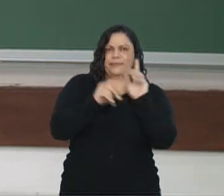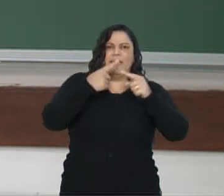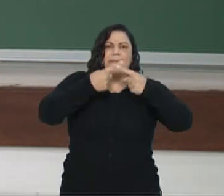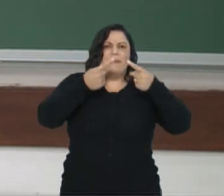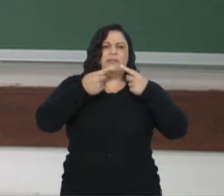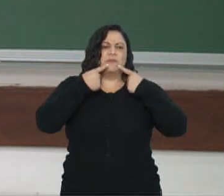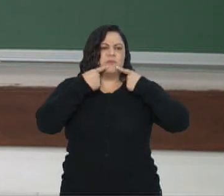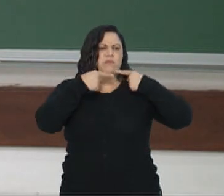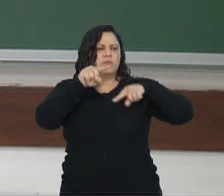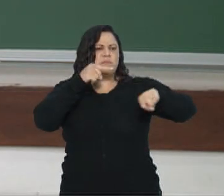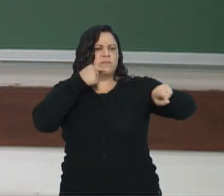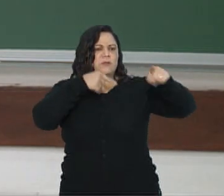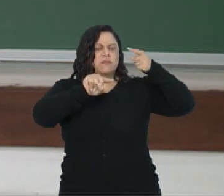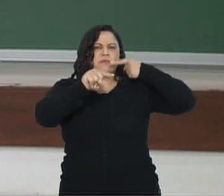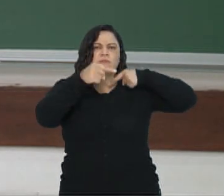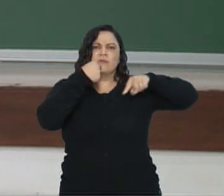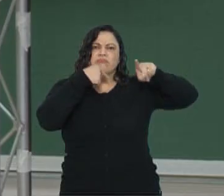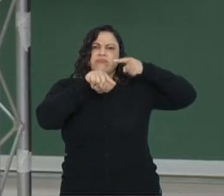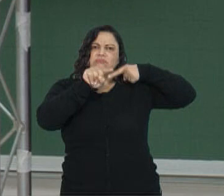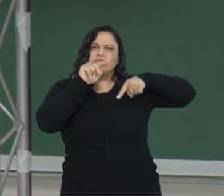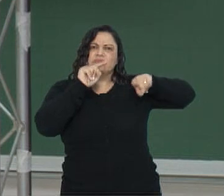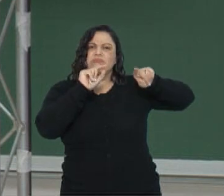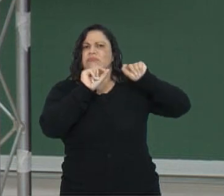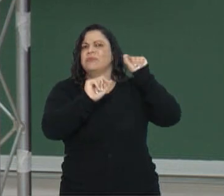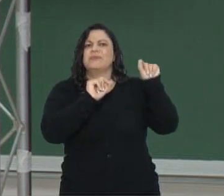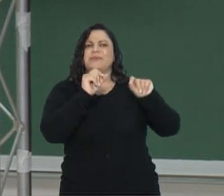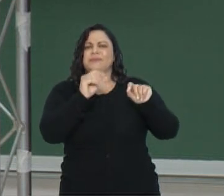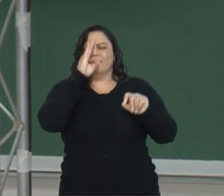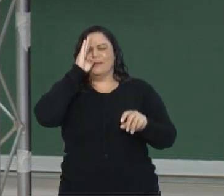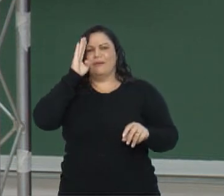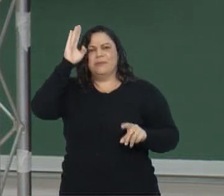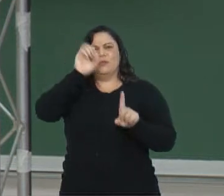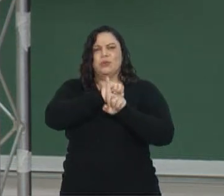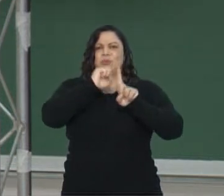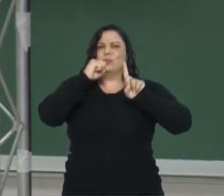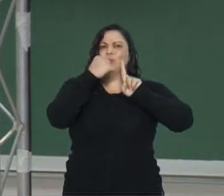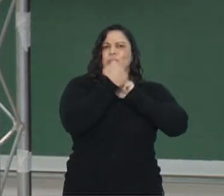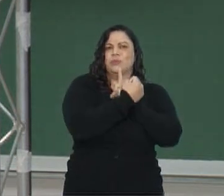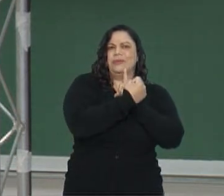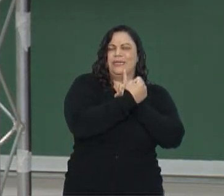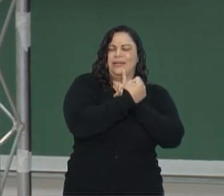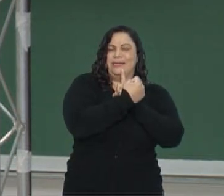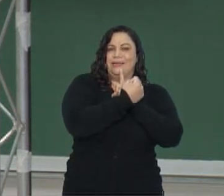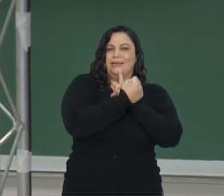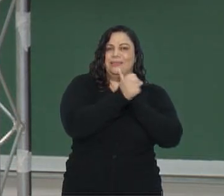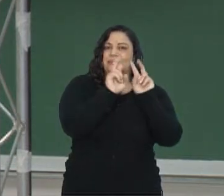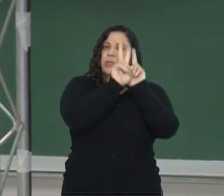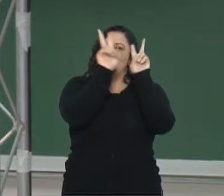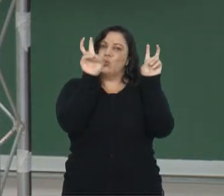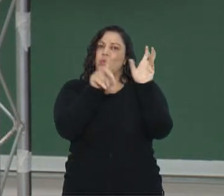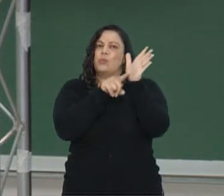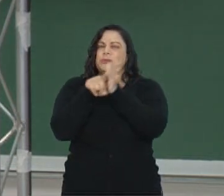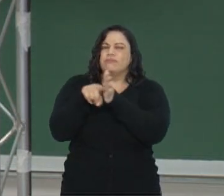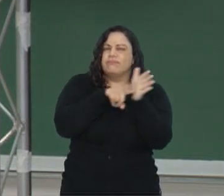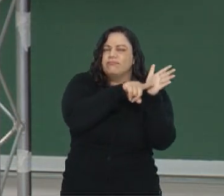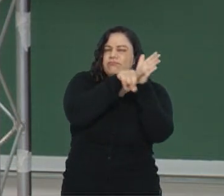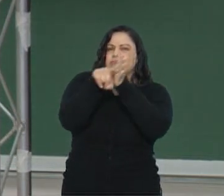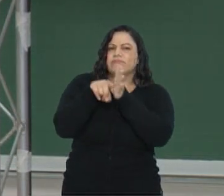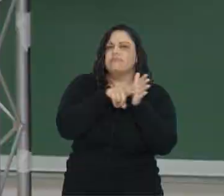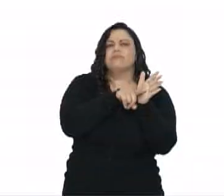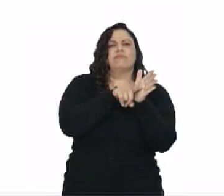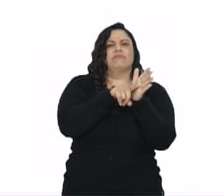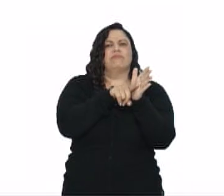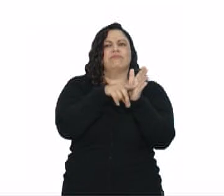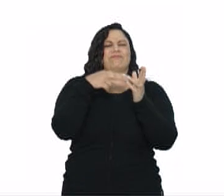criticados. A crítica que vai fazer vai ser feita principalmente pelos socialistas que se chamavam científicos. Eles que vão criticar. Eles vão dizer